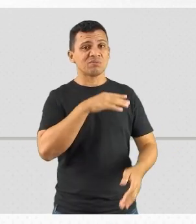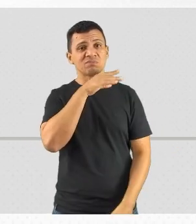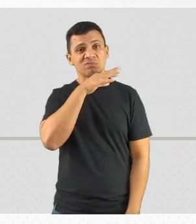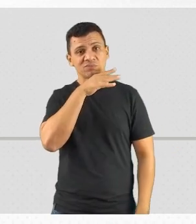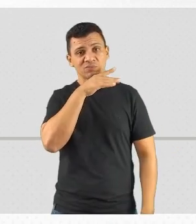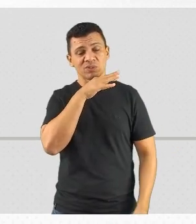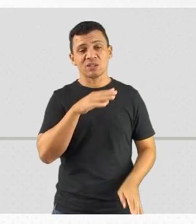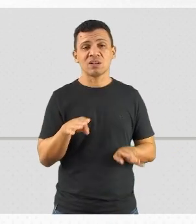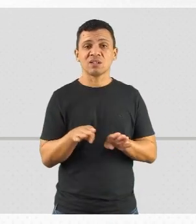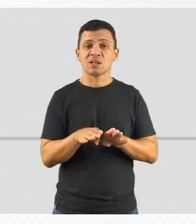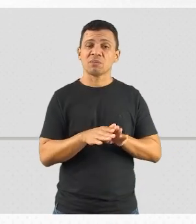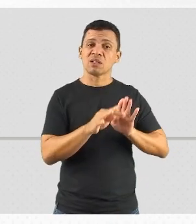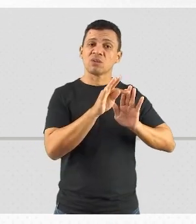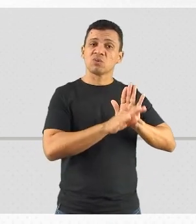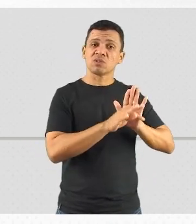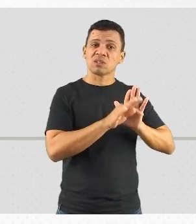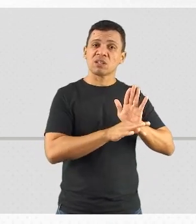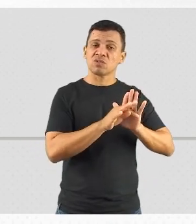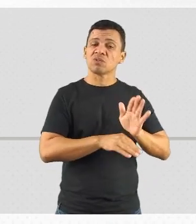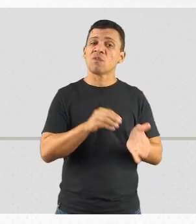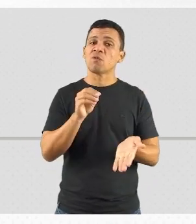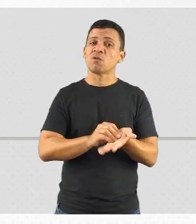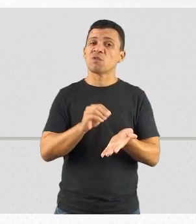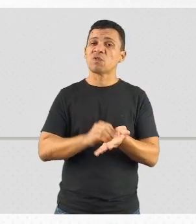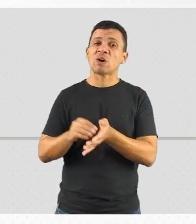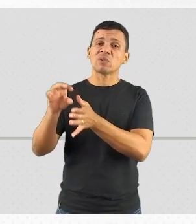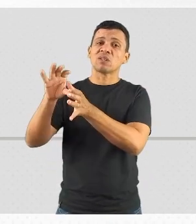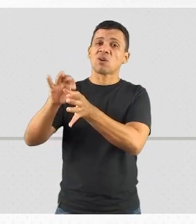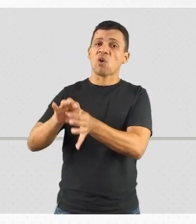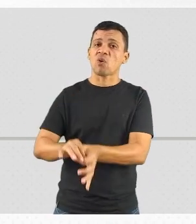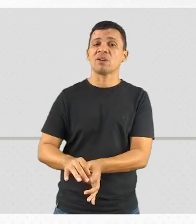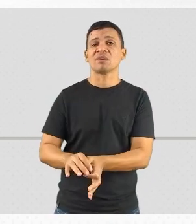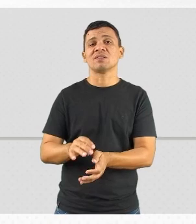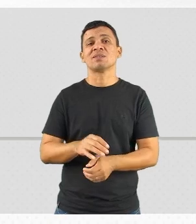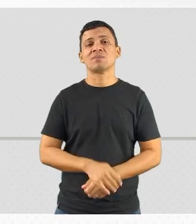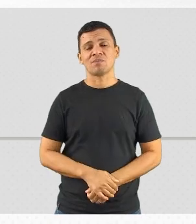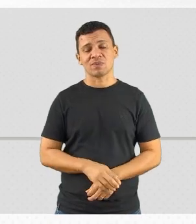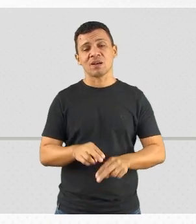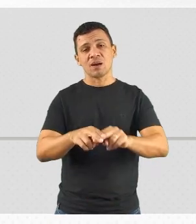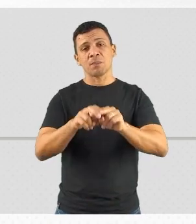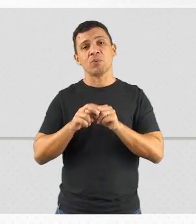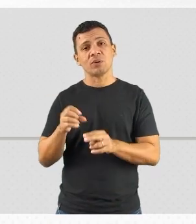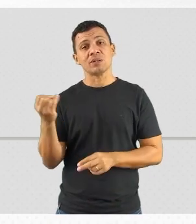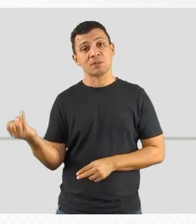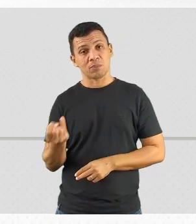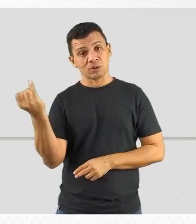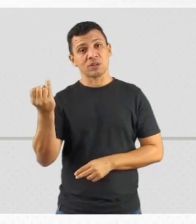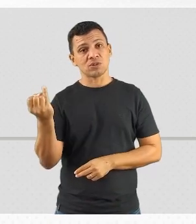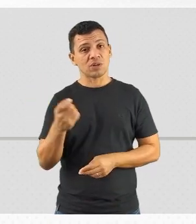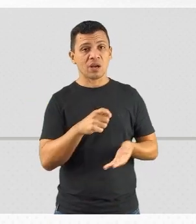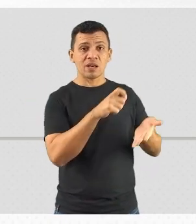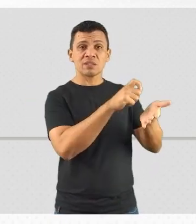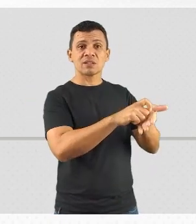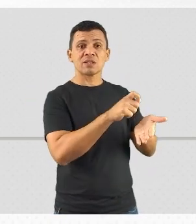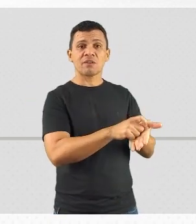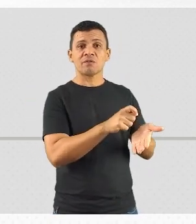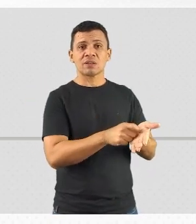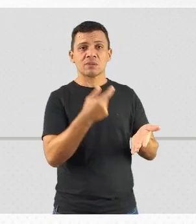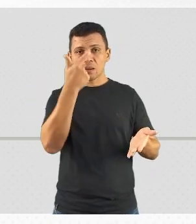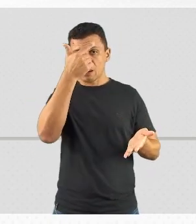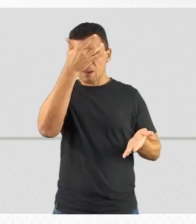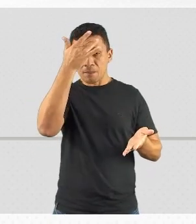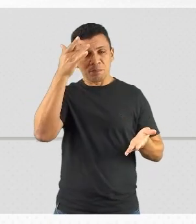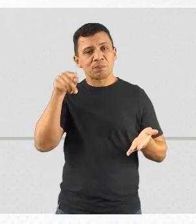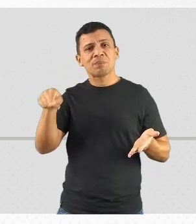ele não apresente uma coerência textual. Então, por isso que é importante a gente estar escrevendo, para quem que eu estou escrevendo, em